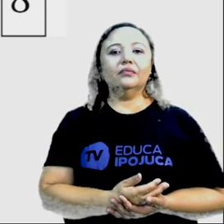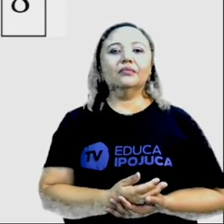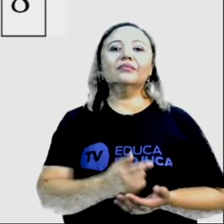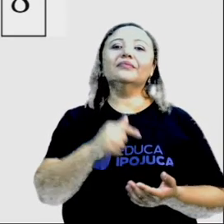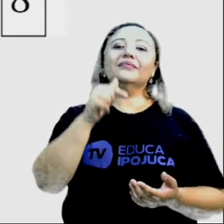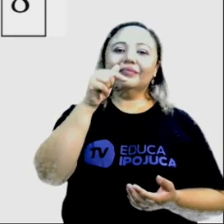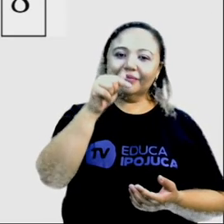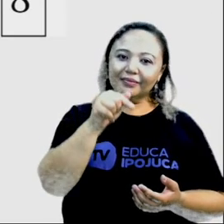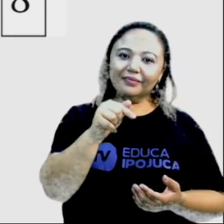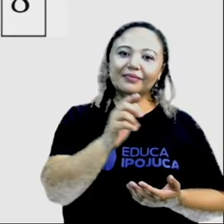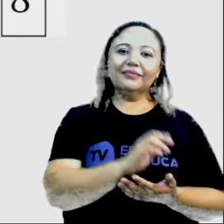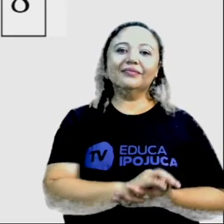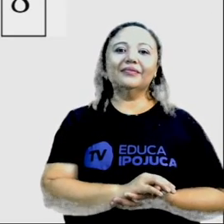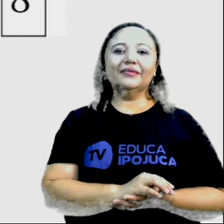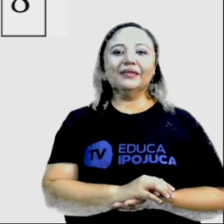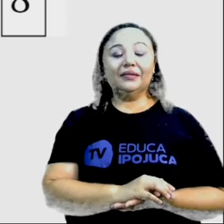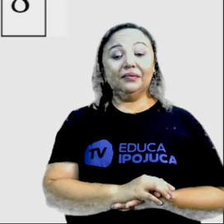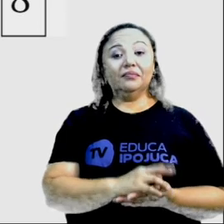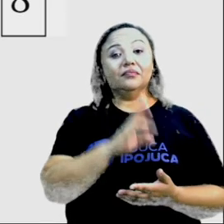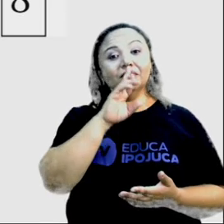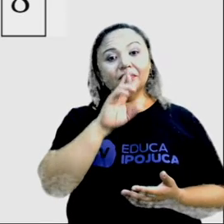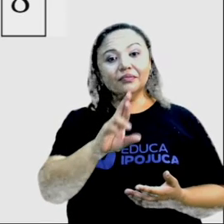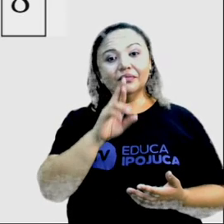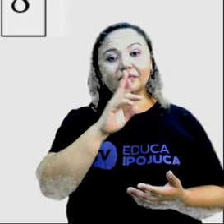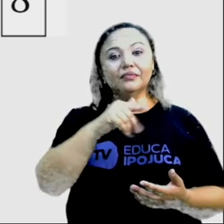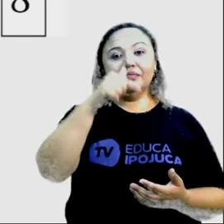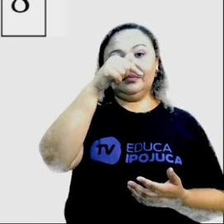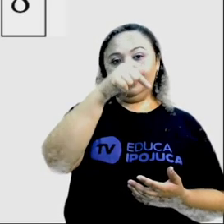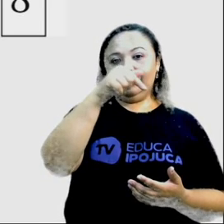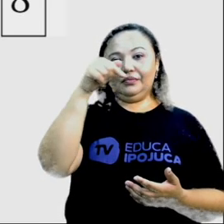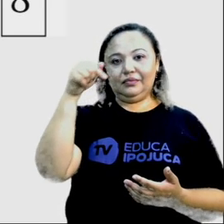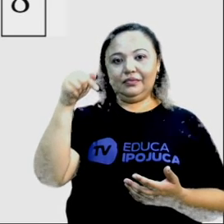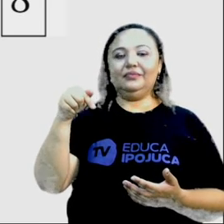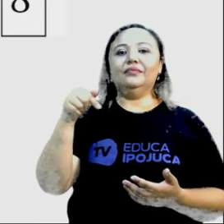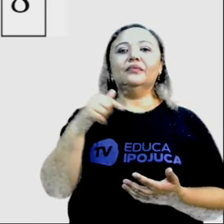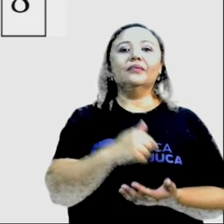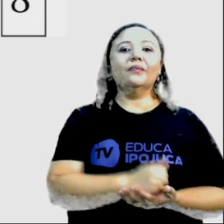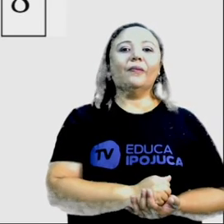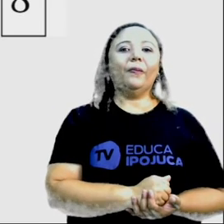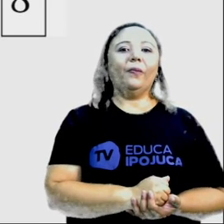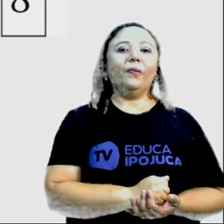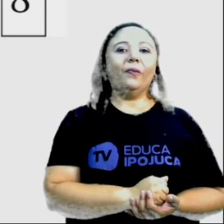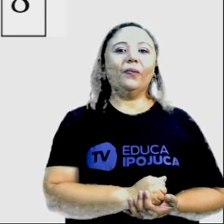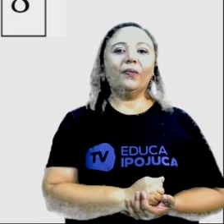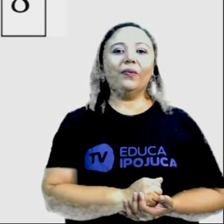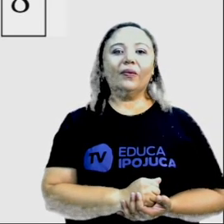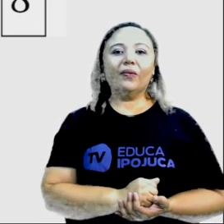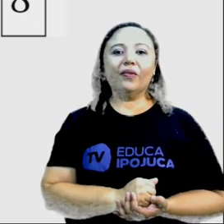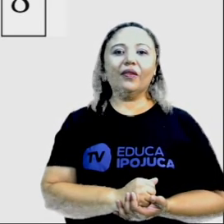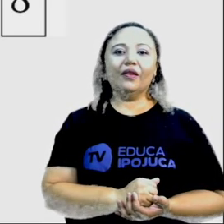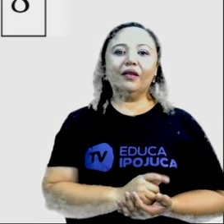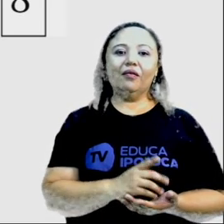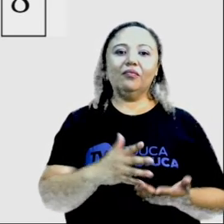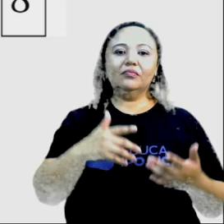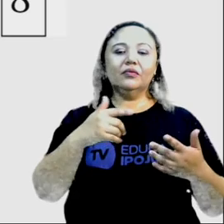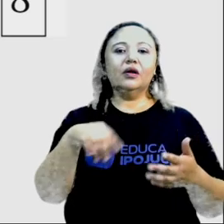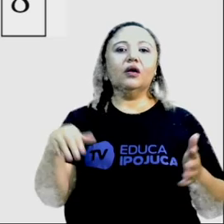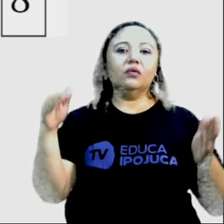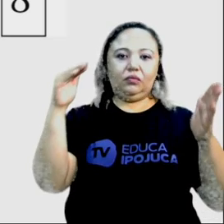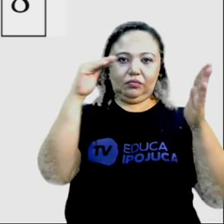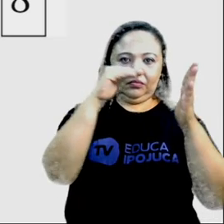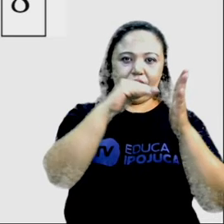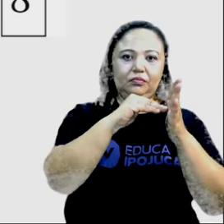7 também. Então, temos aí o total de 77. A